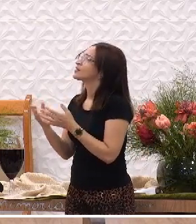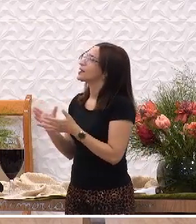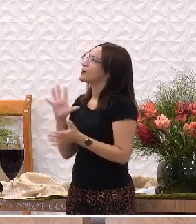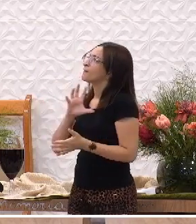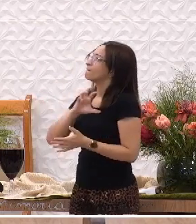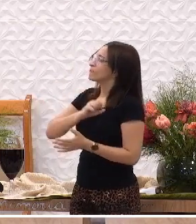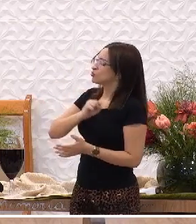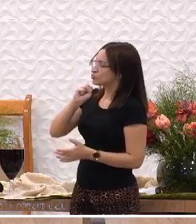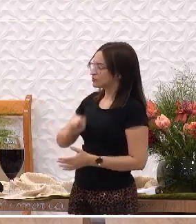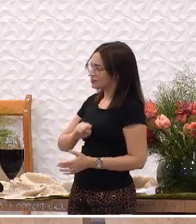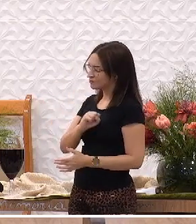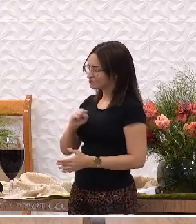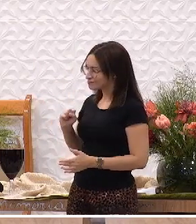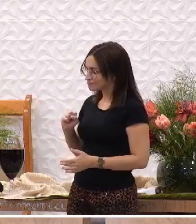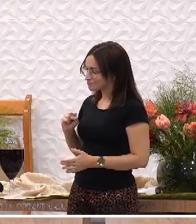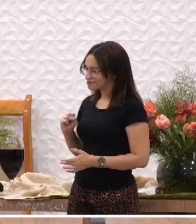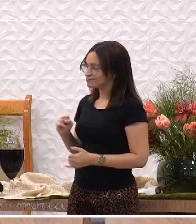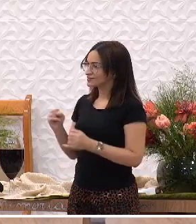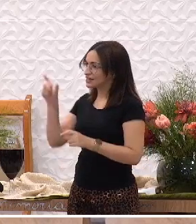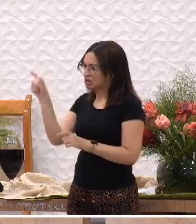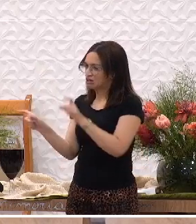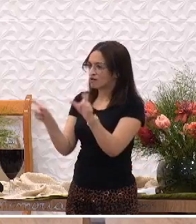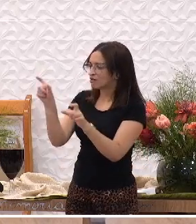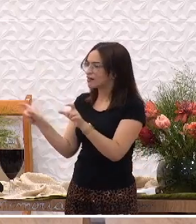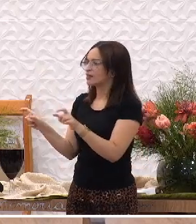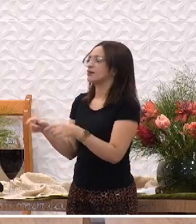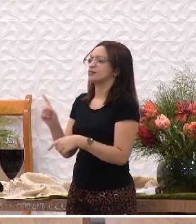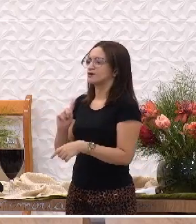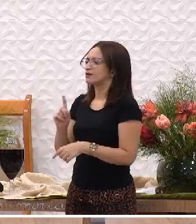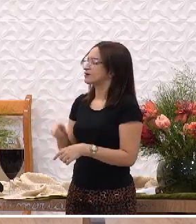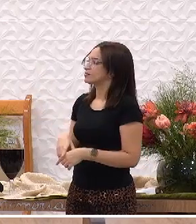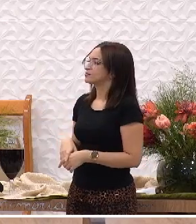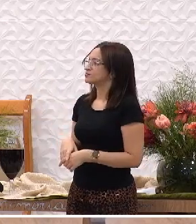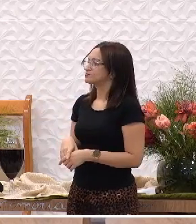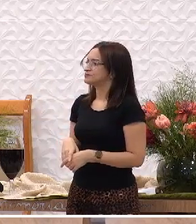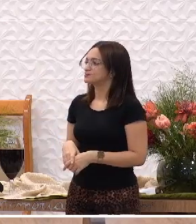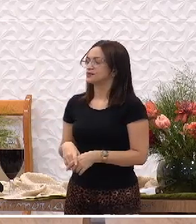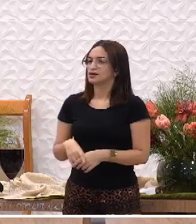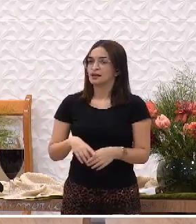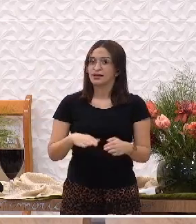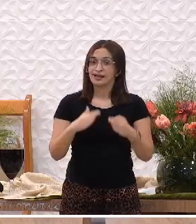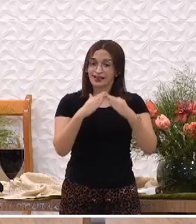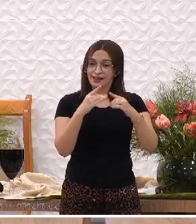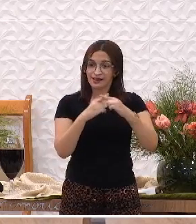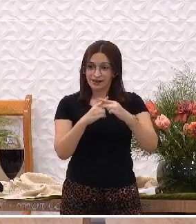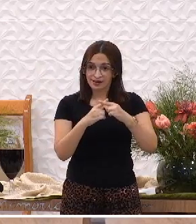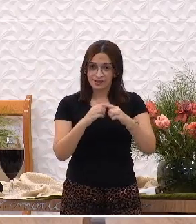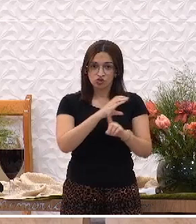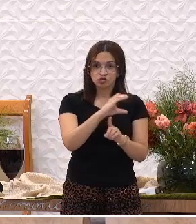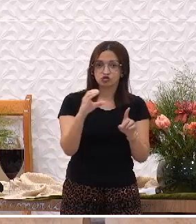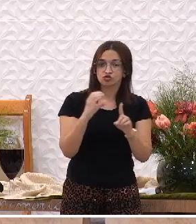e não apenas símbolos. Eu acredito numa igreja litúrgica, né? Embora uma liturgia simples, sem acréscimos ao que a Bíblia